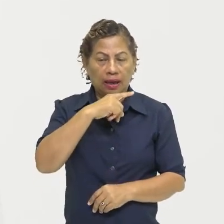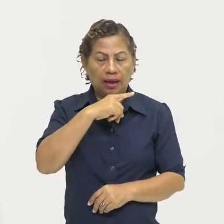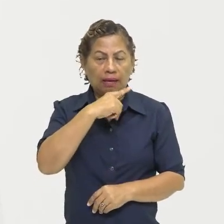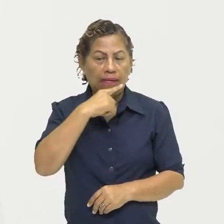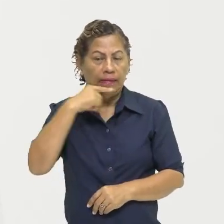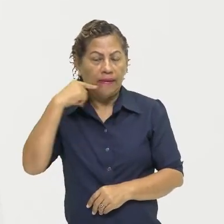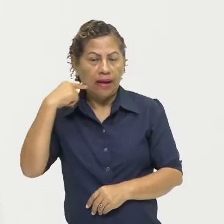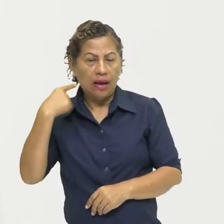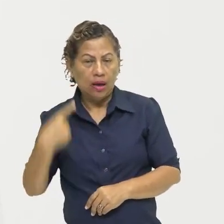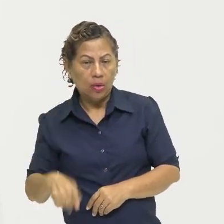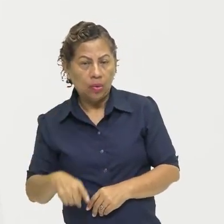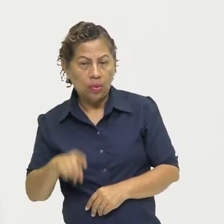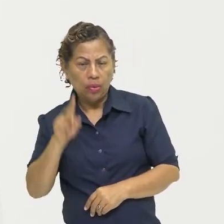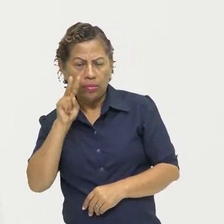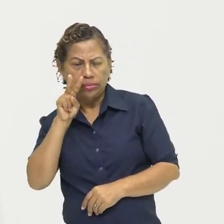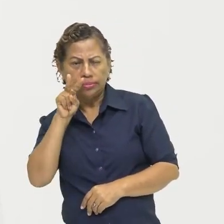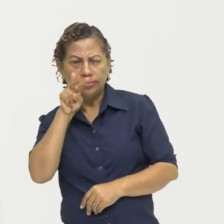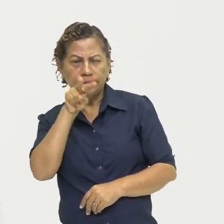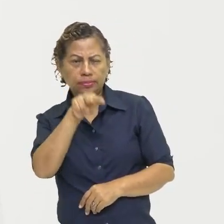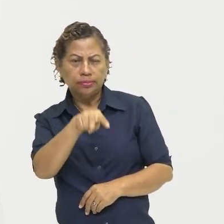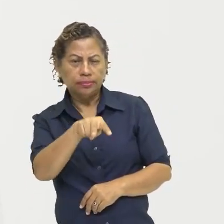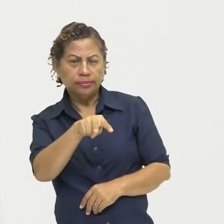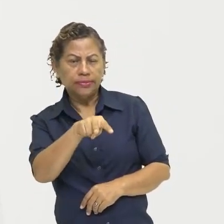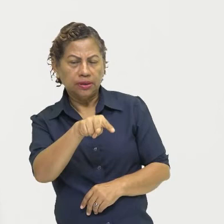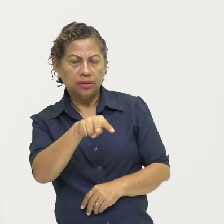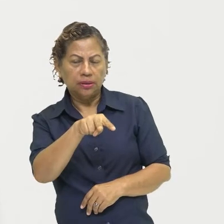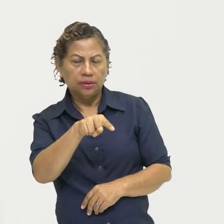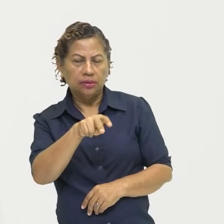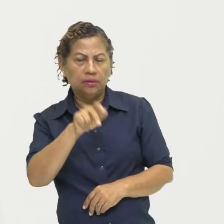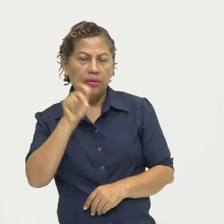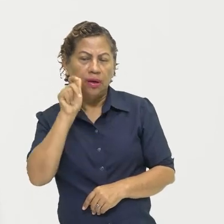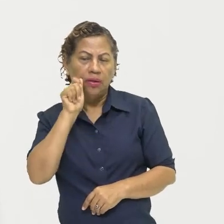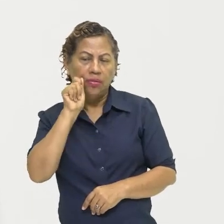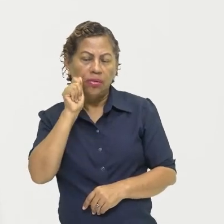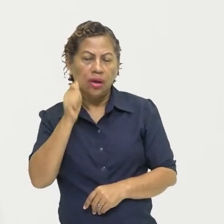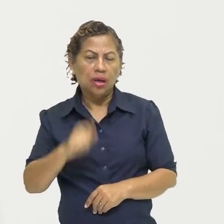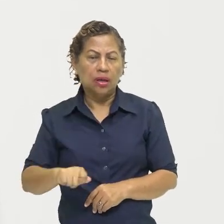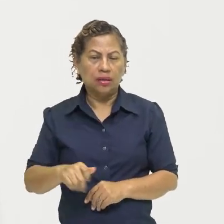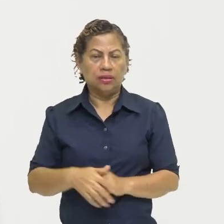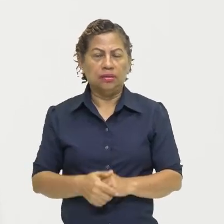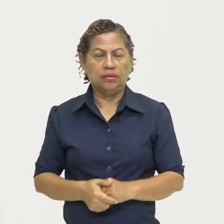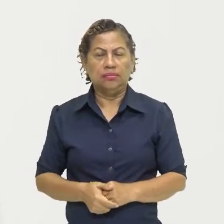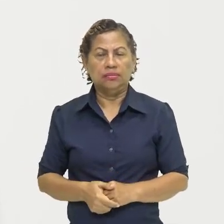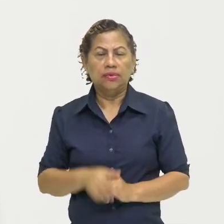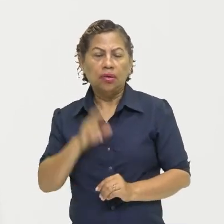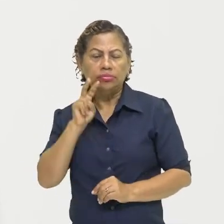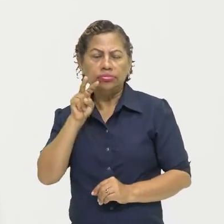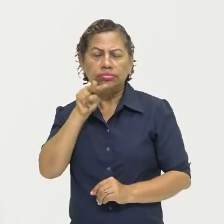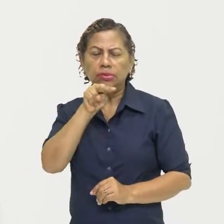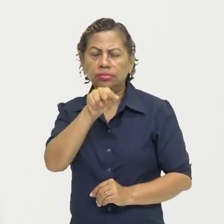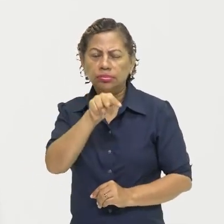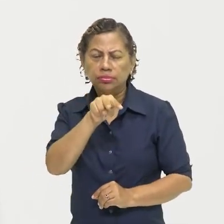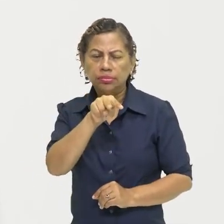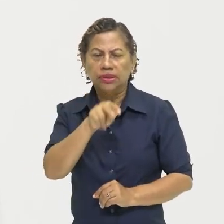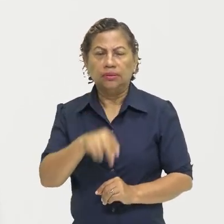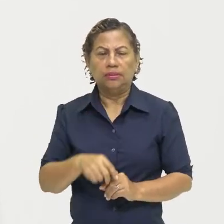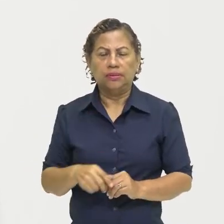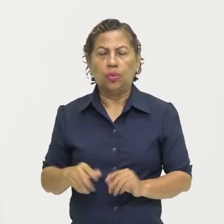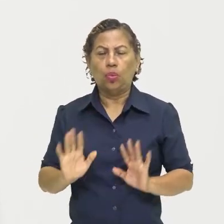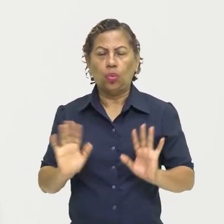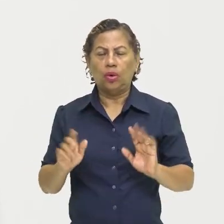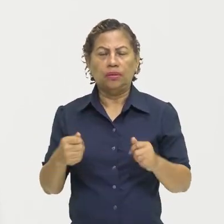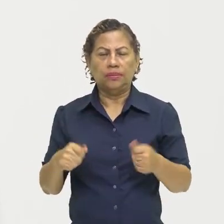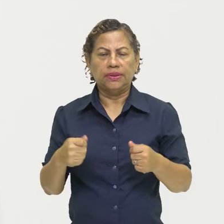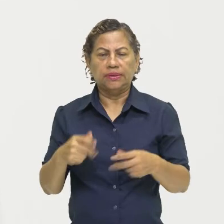criança visou o brinquedo, né? E aí ele vai estar com esse sentido de mirar, não precisa da preposição,